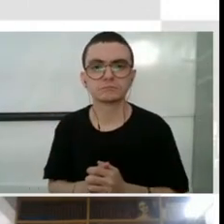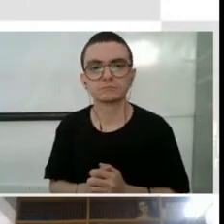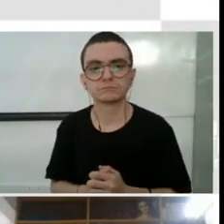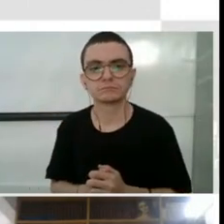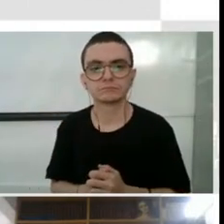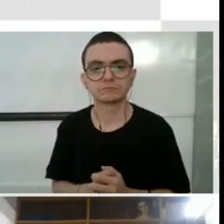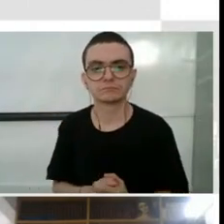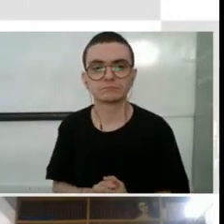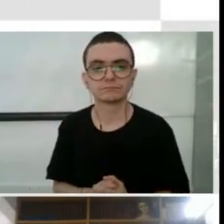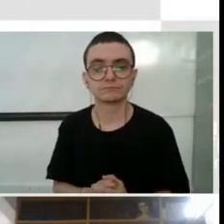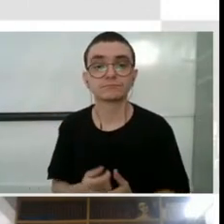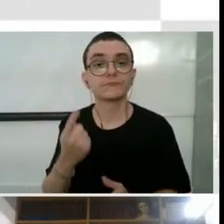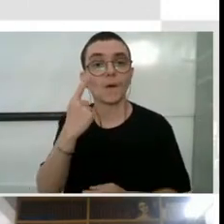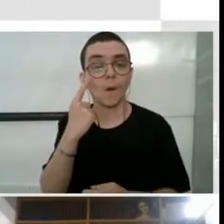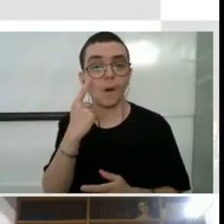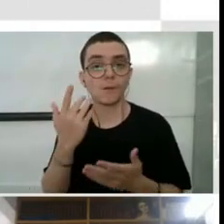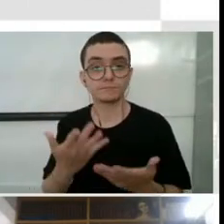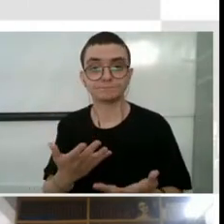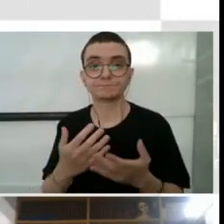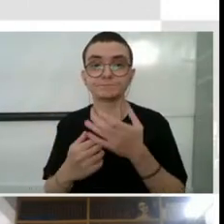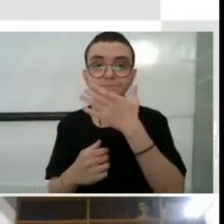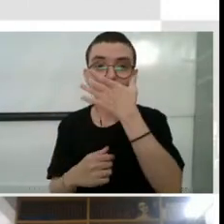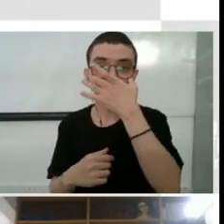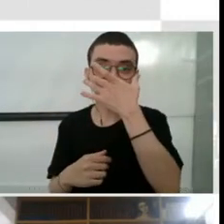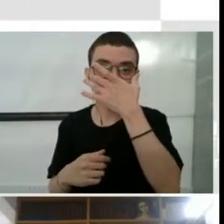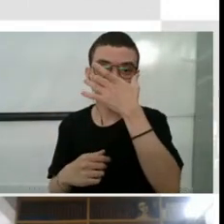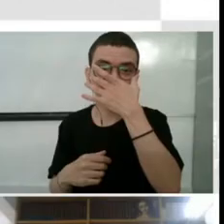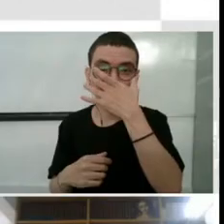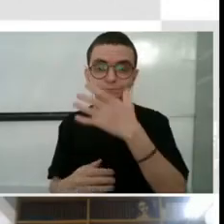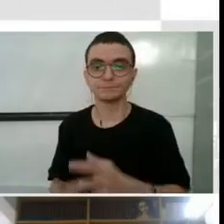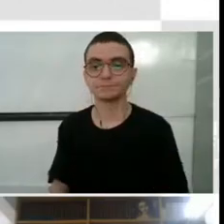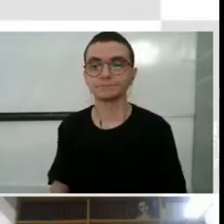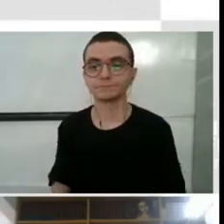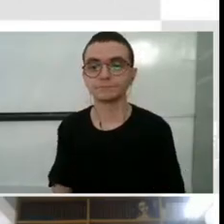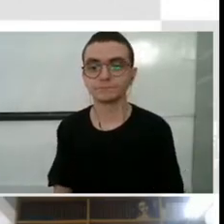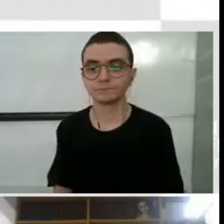Vejam agora, então, o